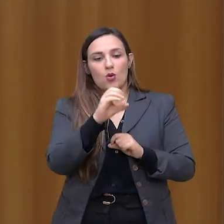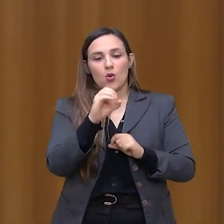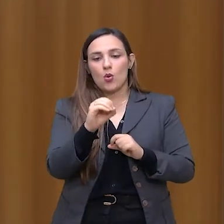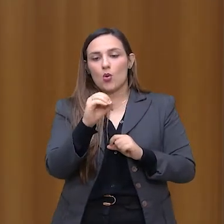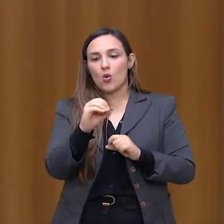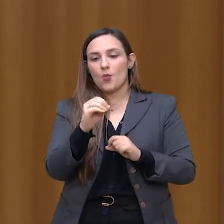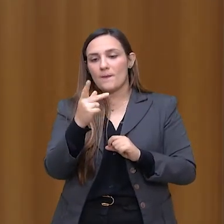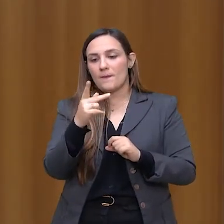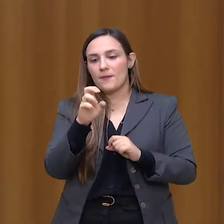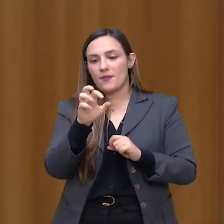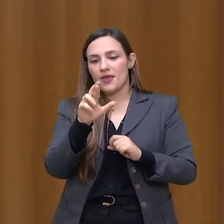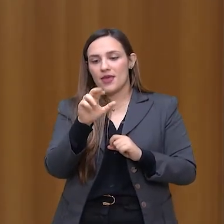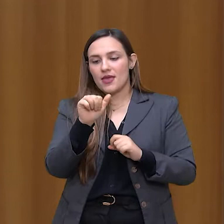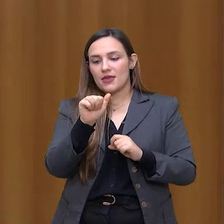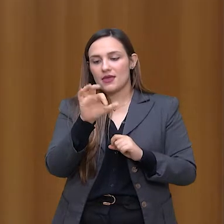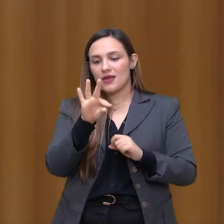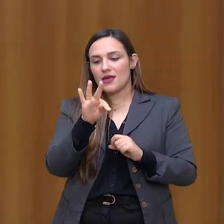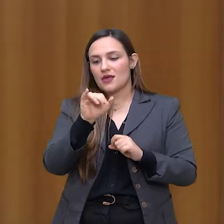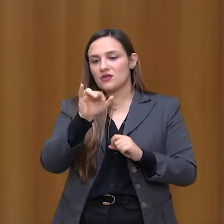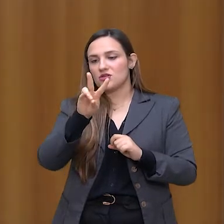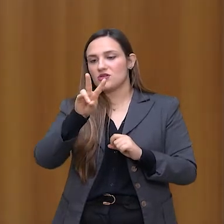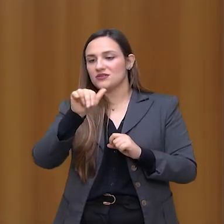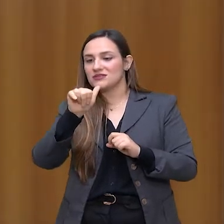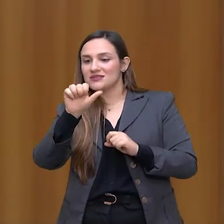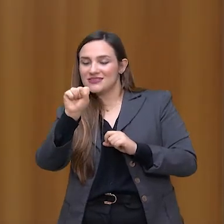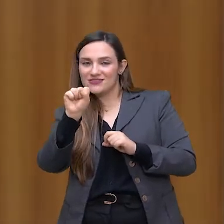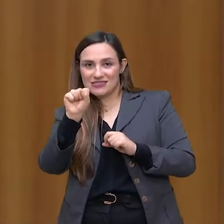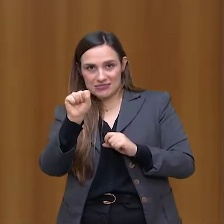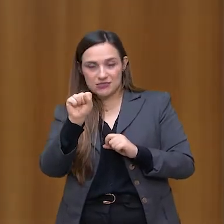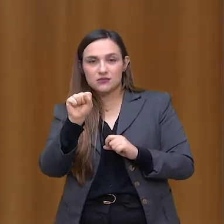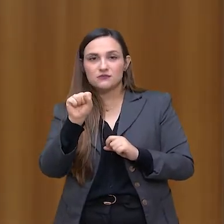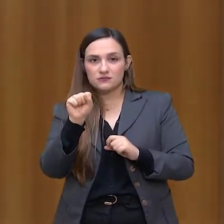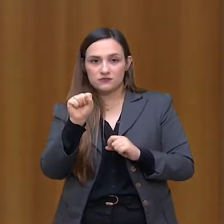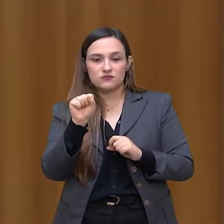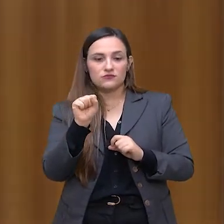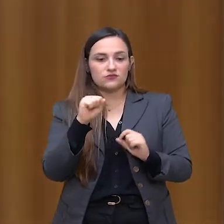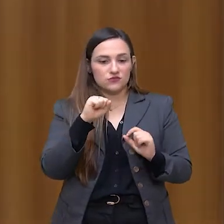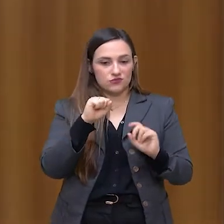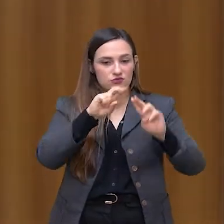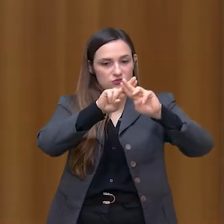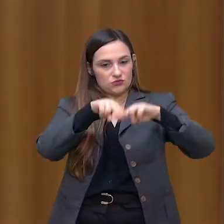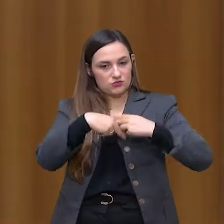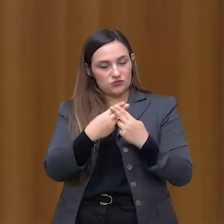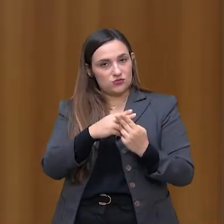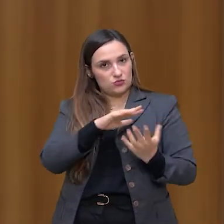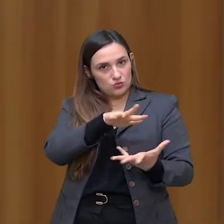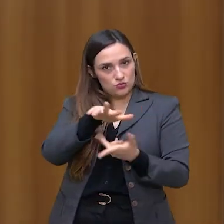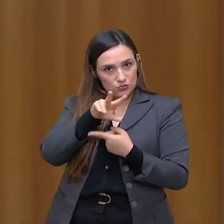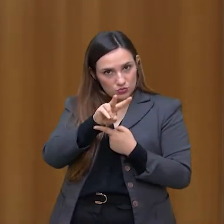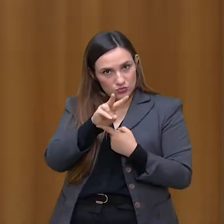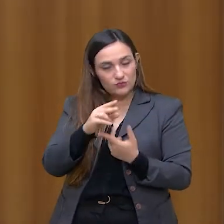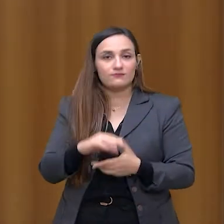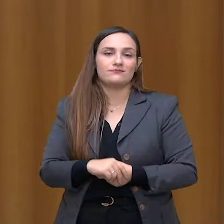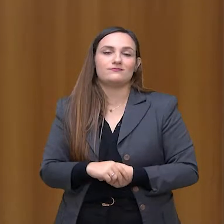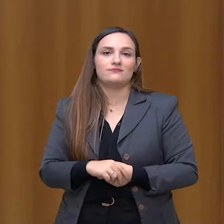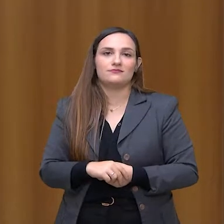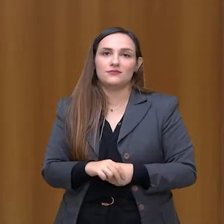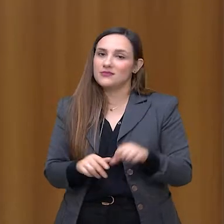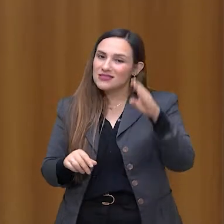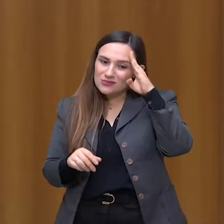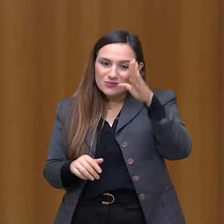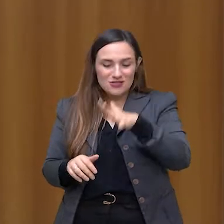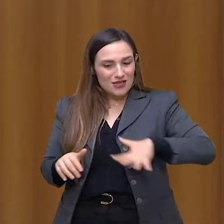cooperativas. Porque no momento que eu trabalho com as cooperativas de reciclagem, eu também tenho o atendimento à